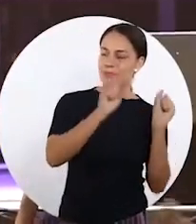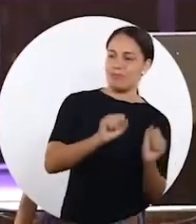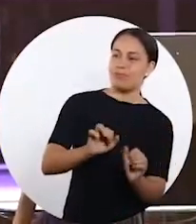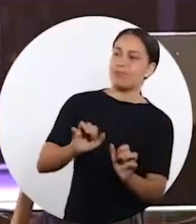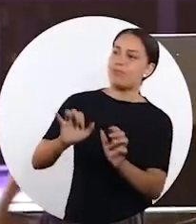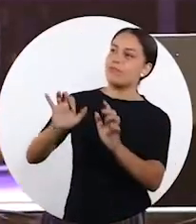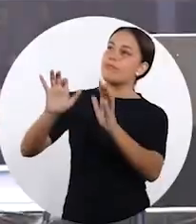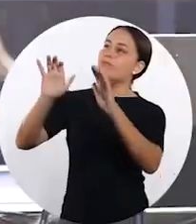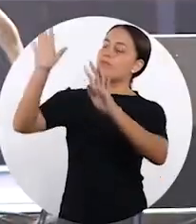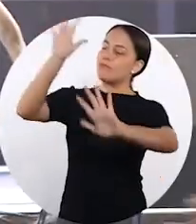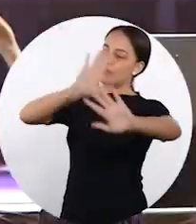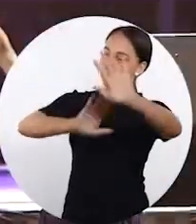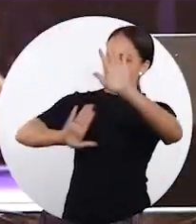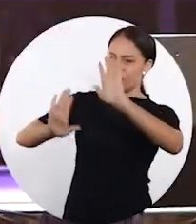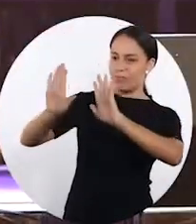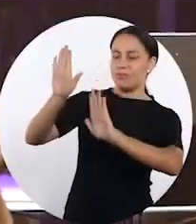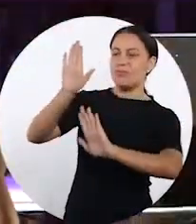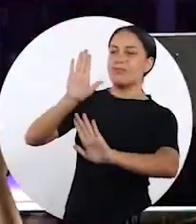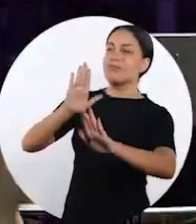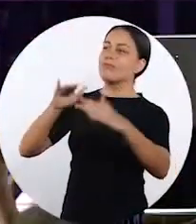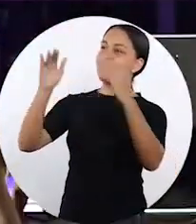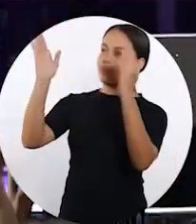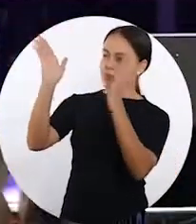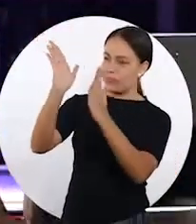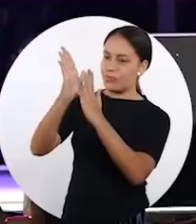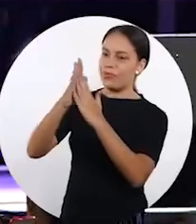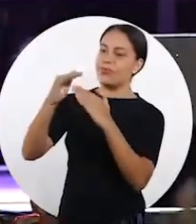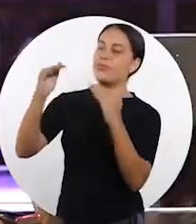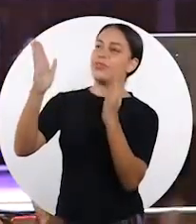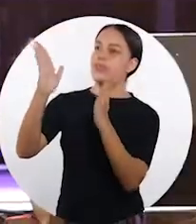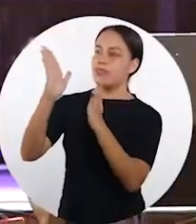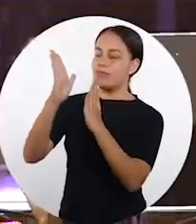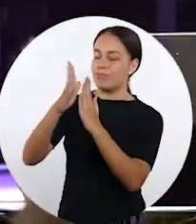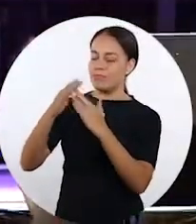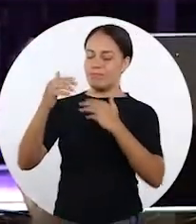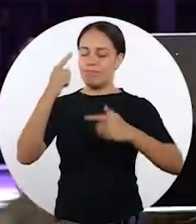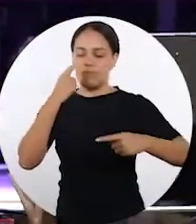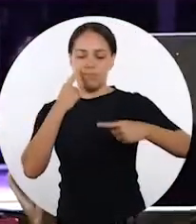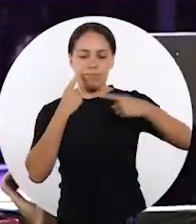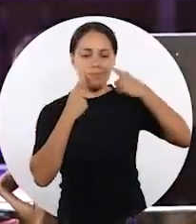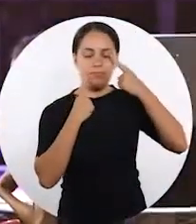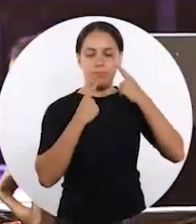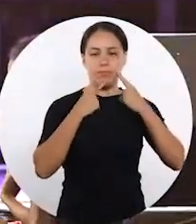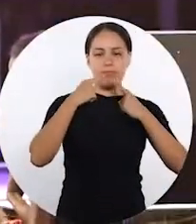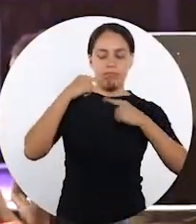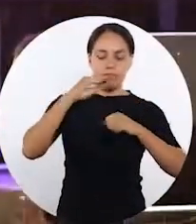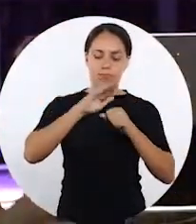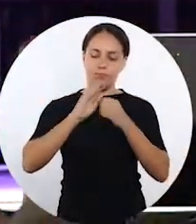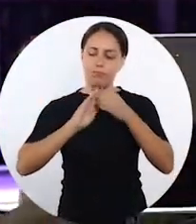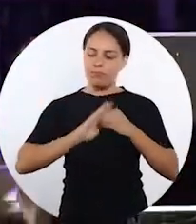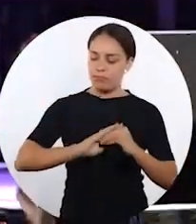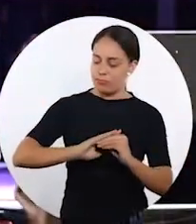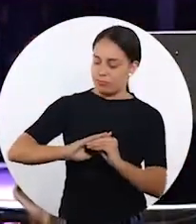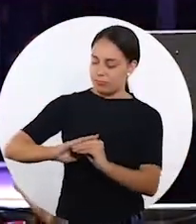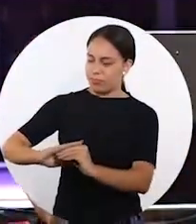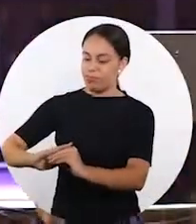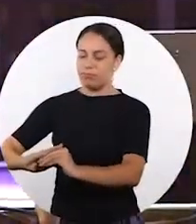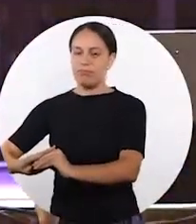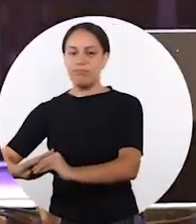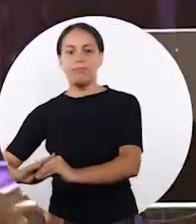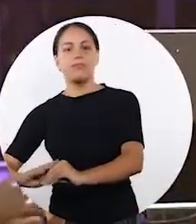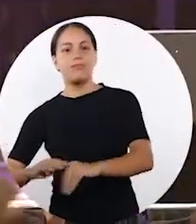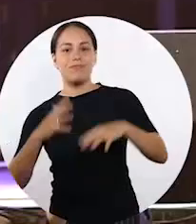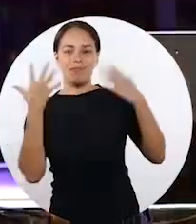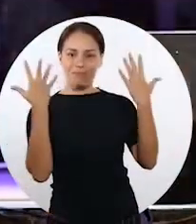queria levantar as minhas mãos e te adorar, deixar a